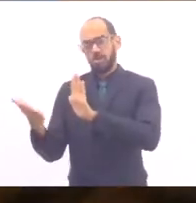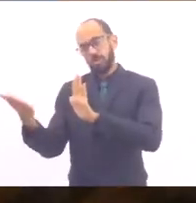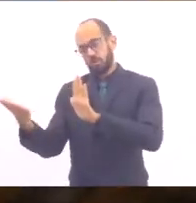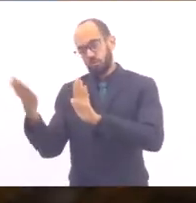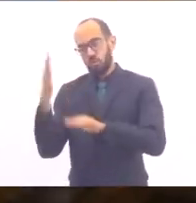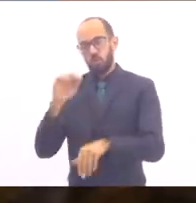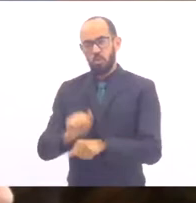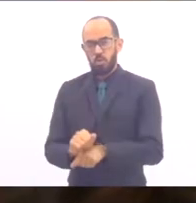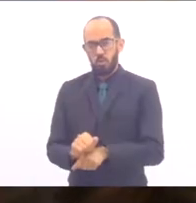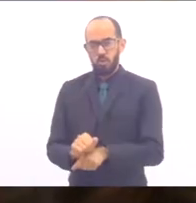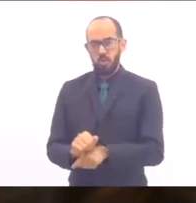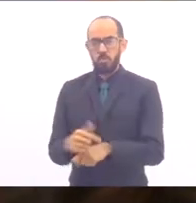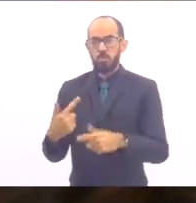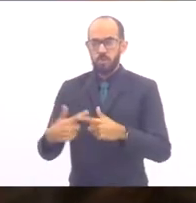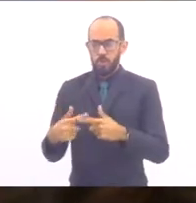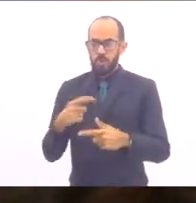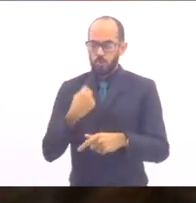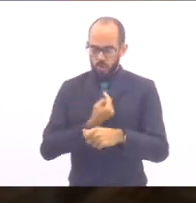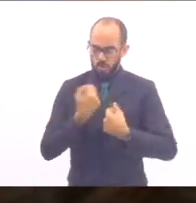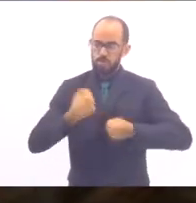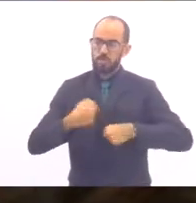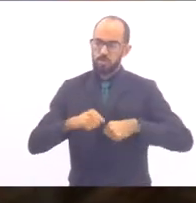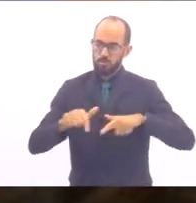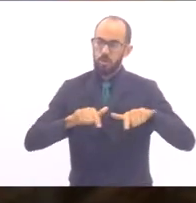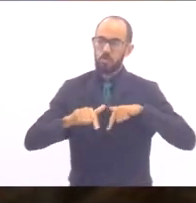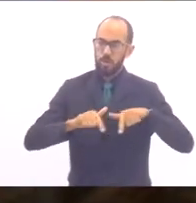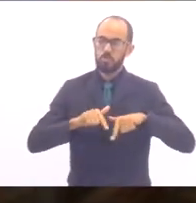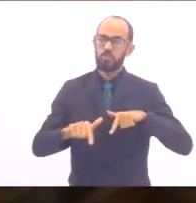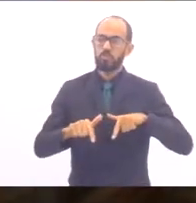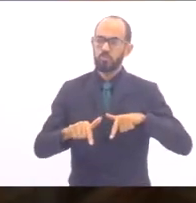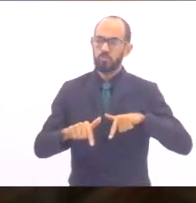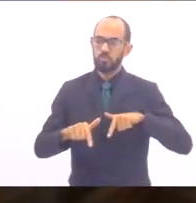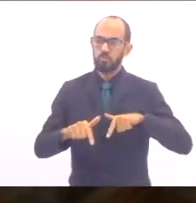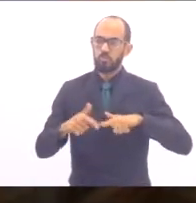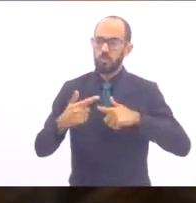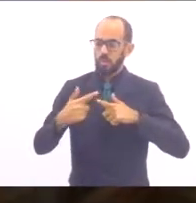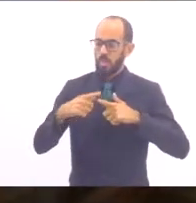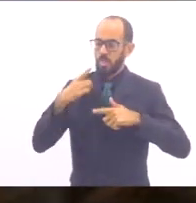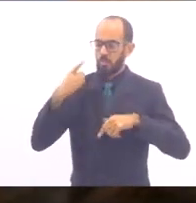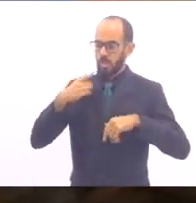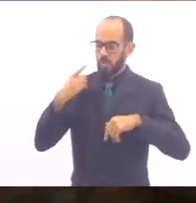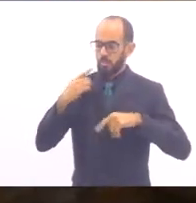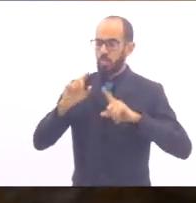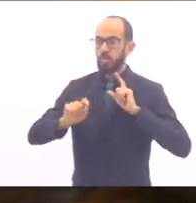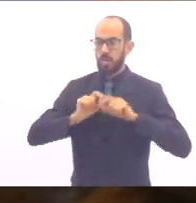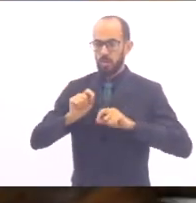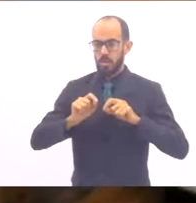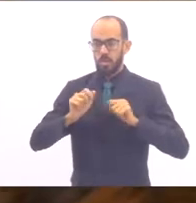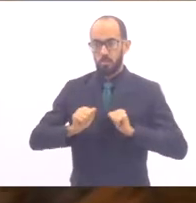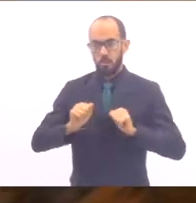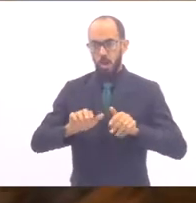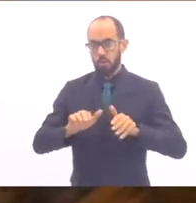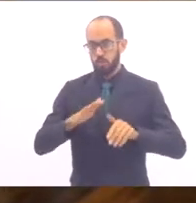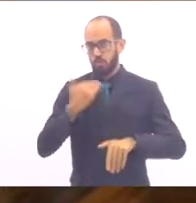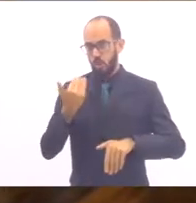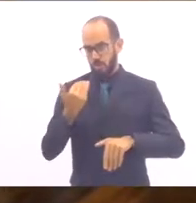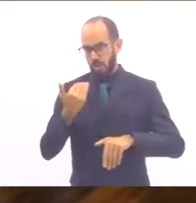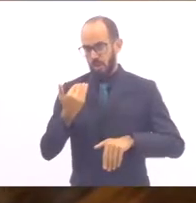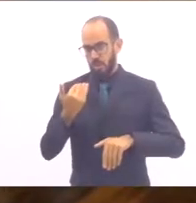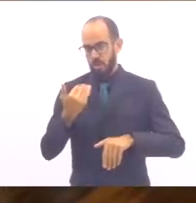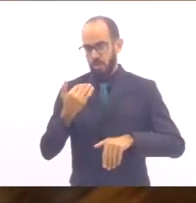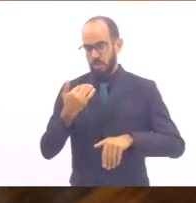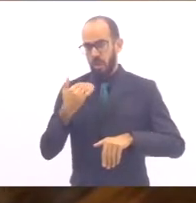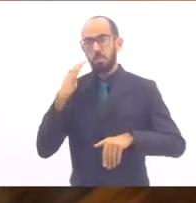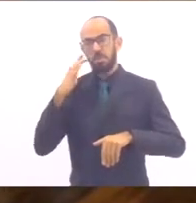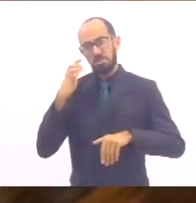trazer emprego para essa gente. Por quê, deputado? Pode ter certeza, eu posso morrer um dia, eu vou morrer um dia, eu sei que eu